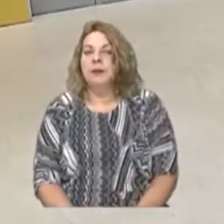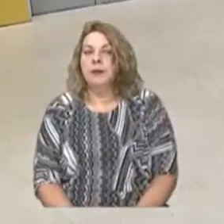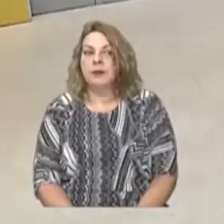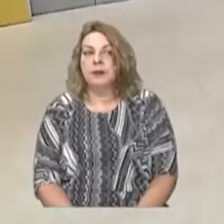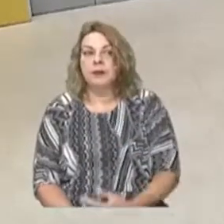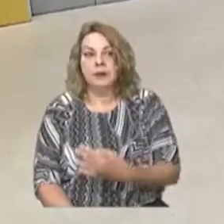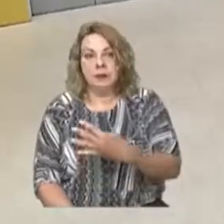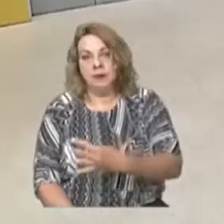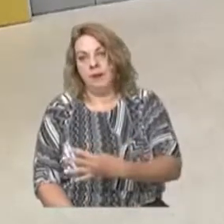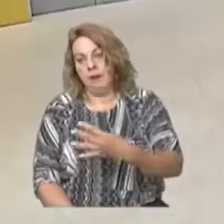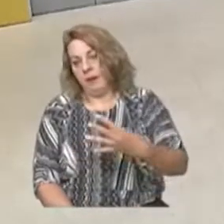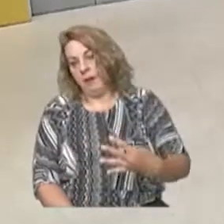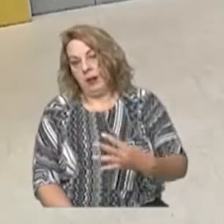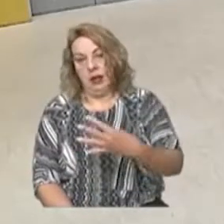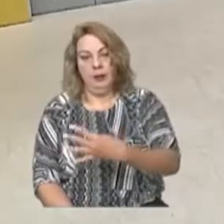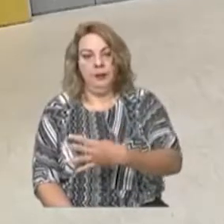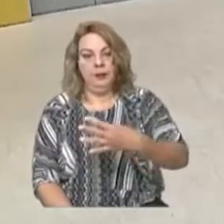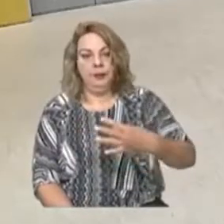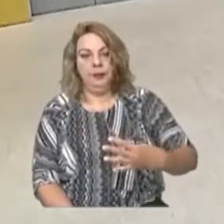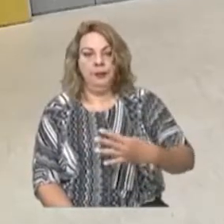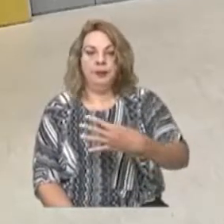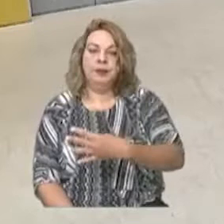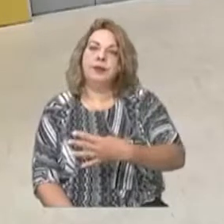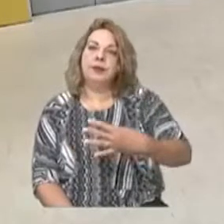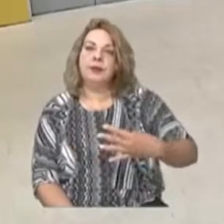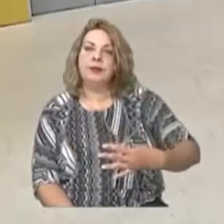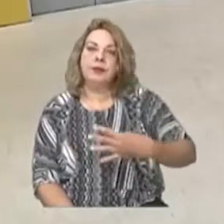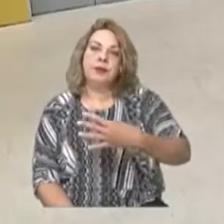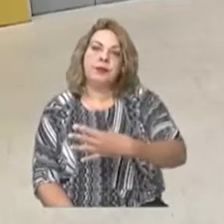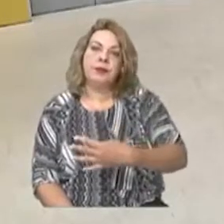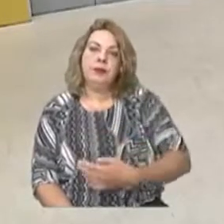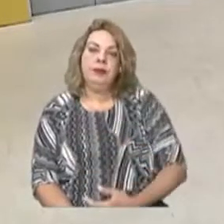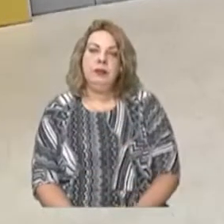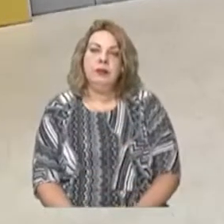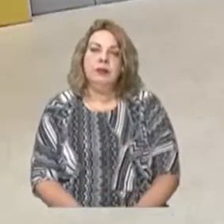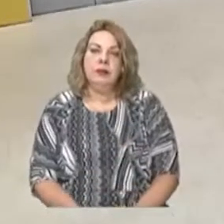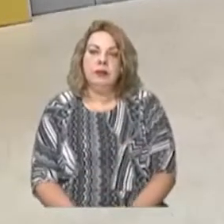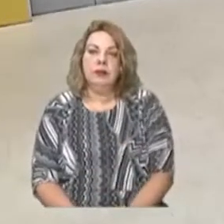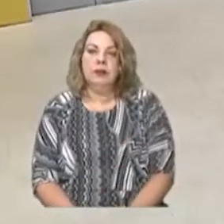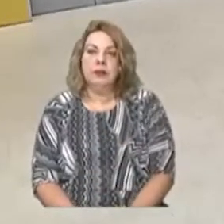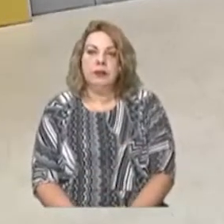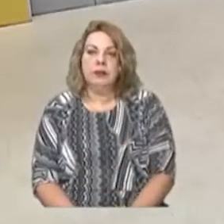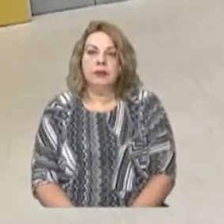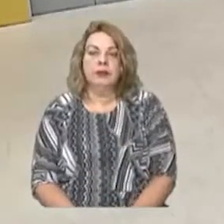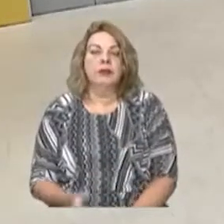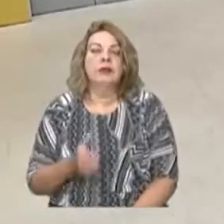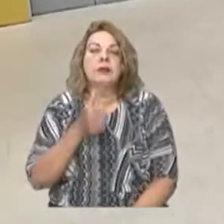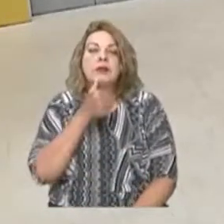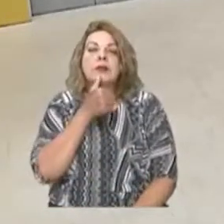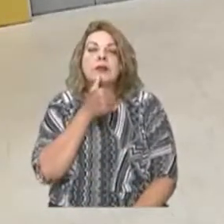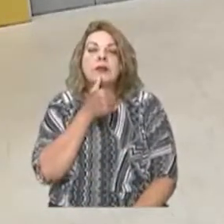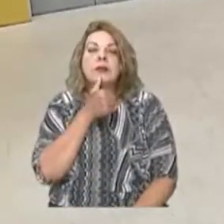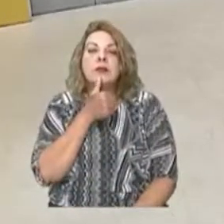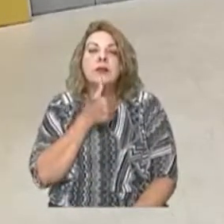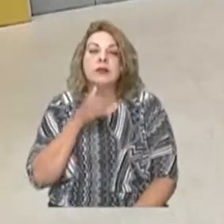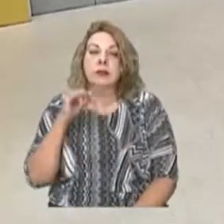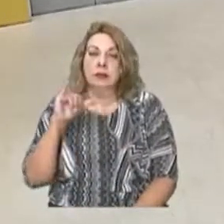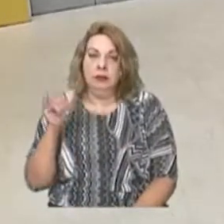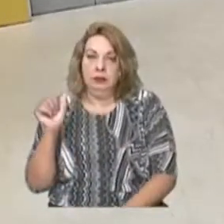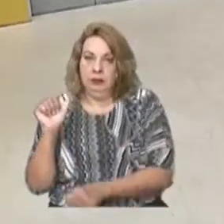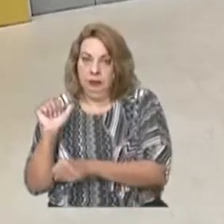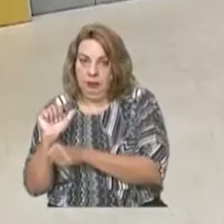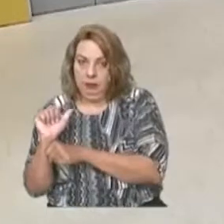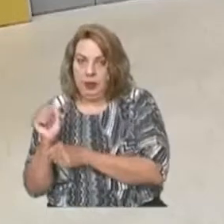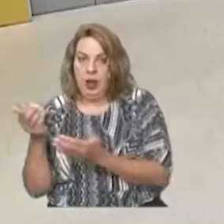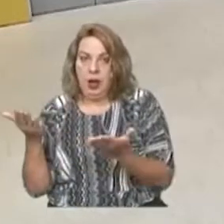59 saiu valendo 5 mil reais. 44. 44. Alô, alô, Jaque. Alô, alô, ó. O